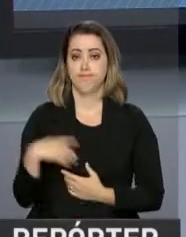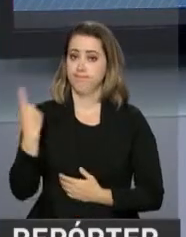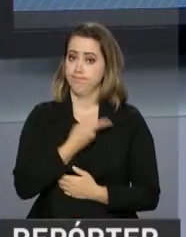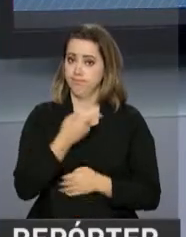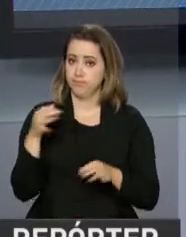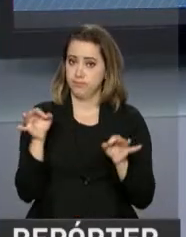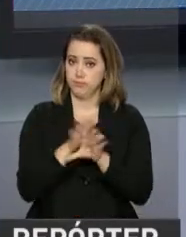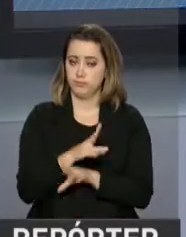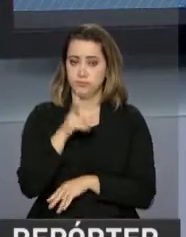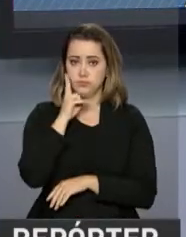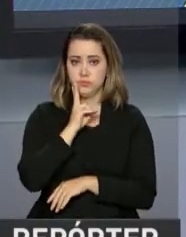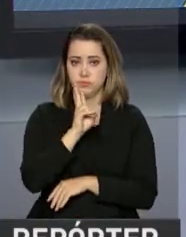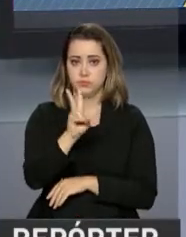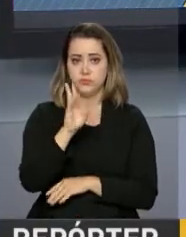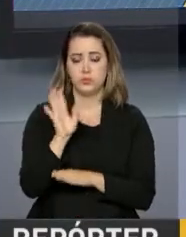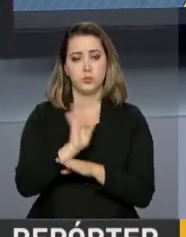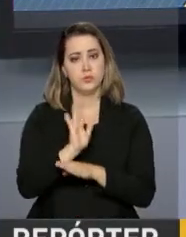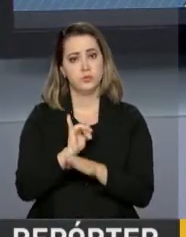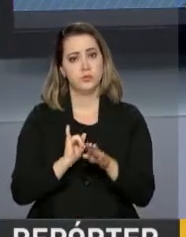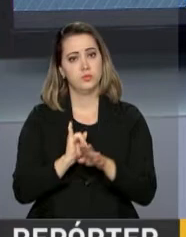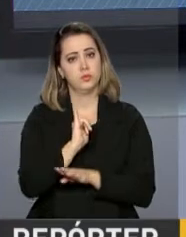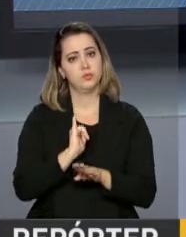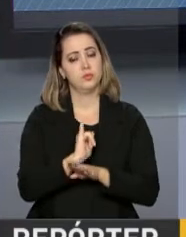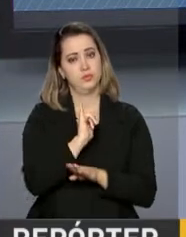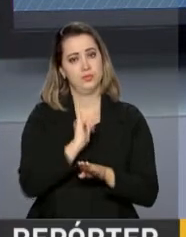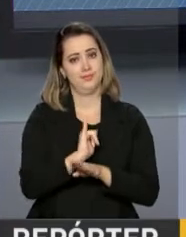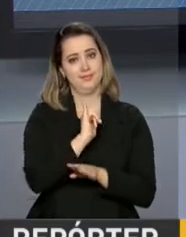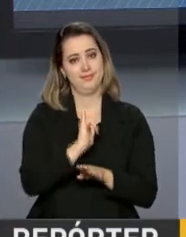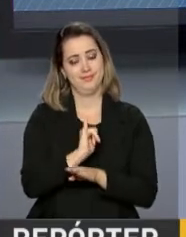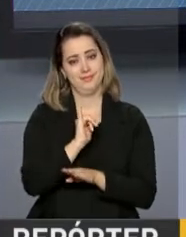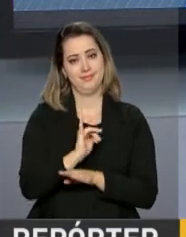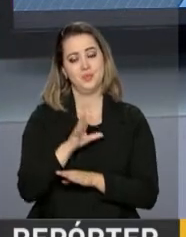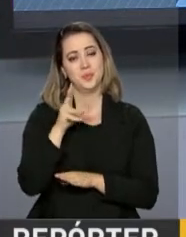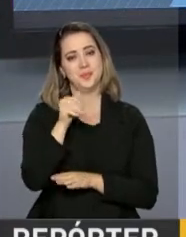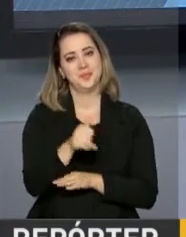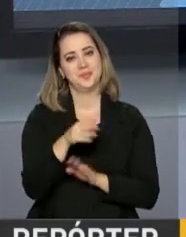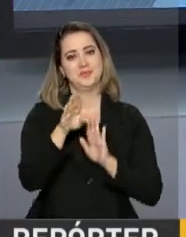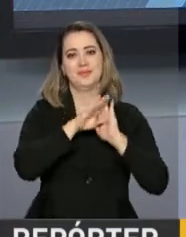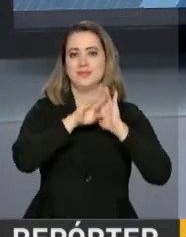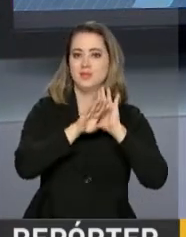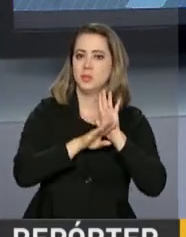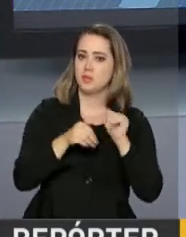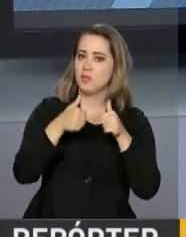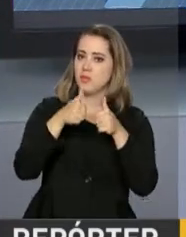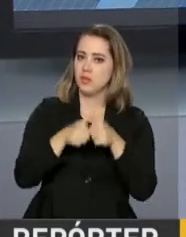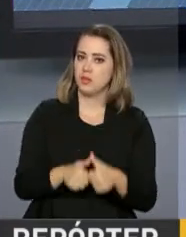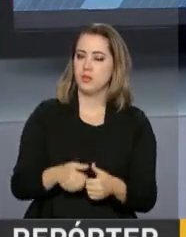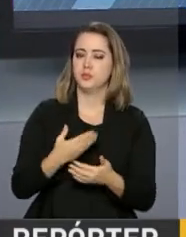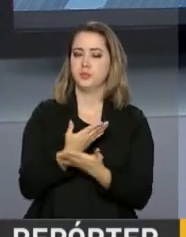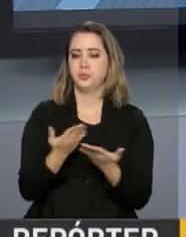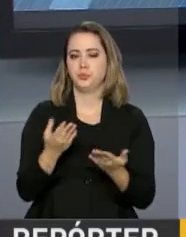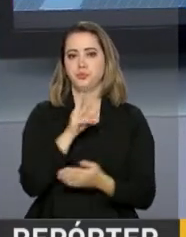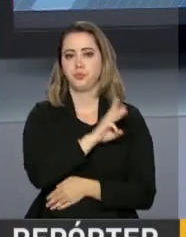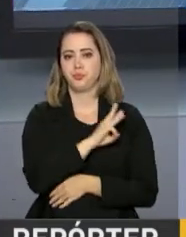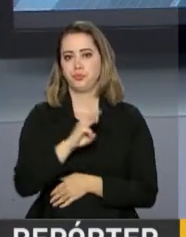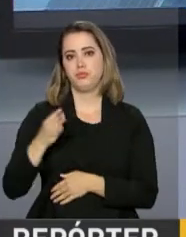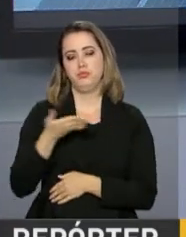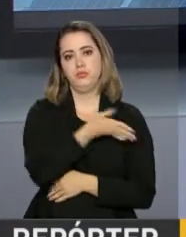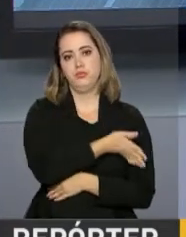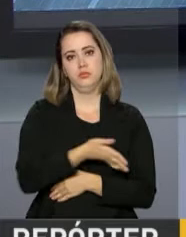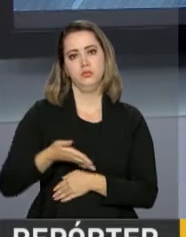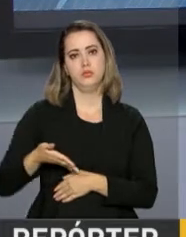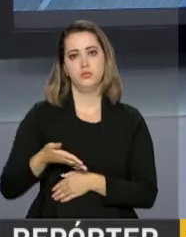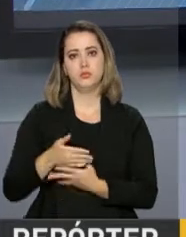termina aqui e você pode rever as reportagens em nosso canal no youtube toda a programação também está disponível na página da